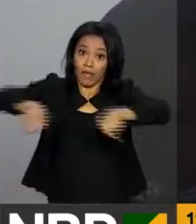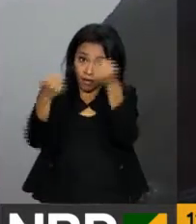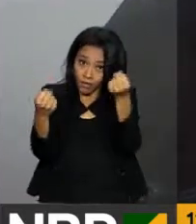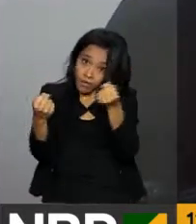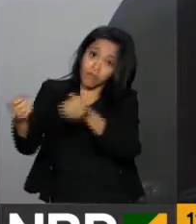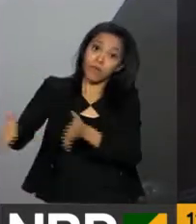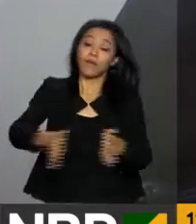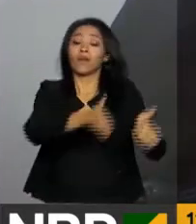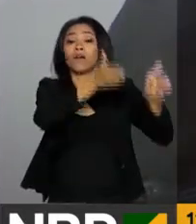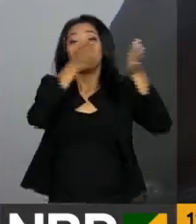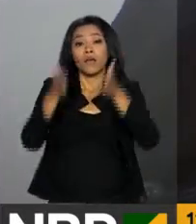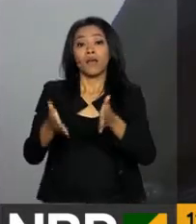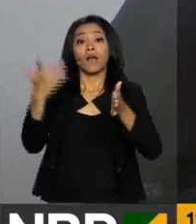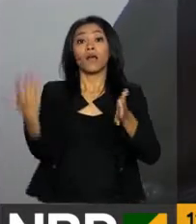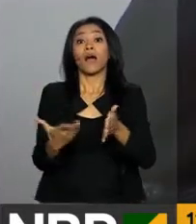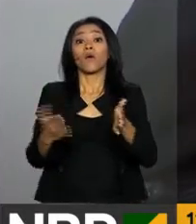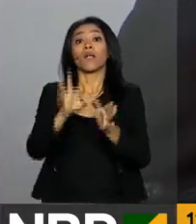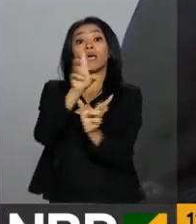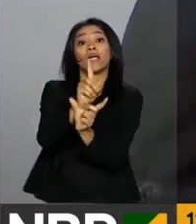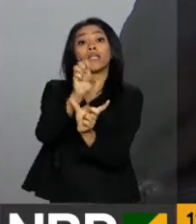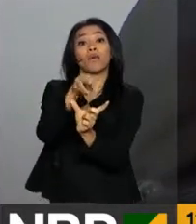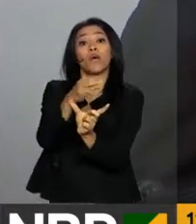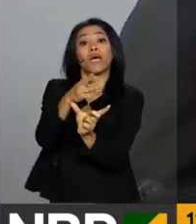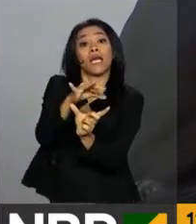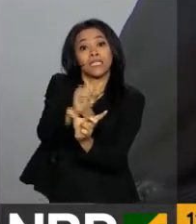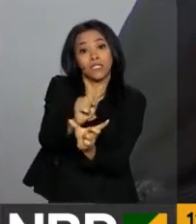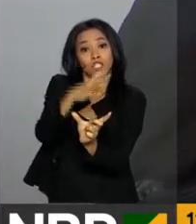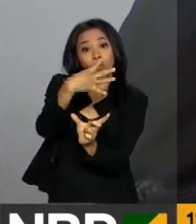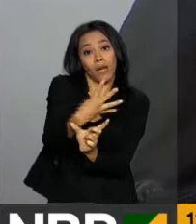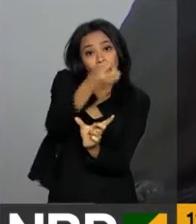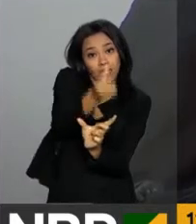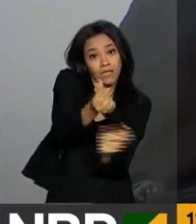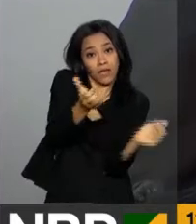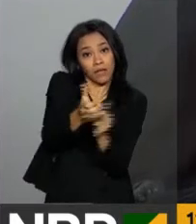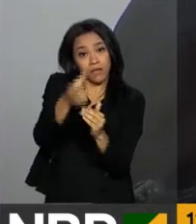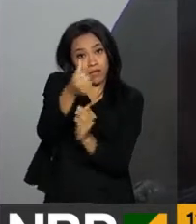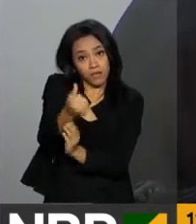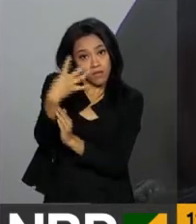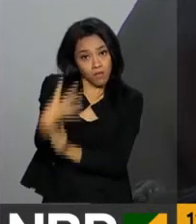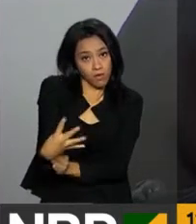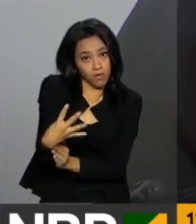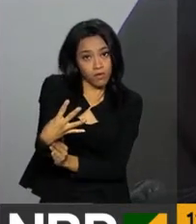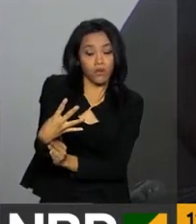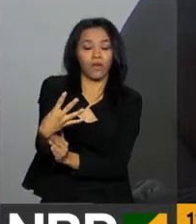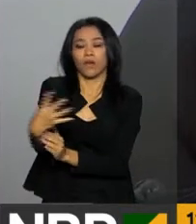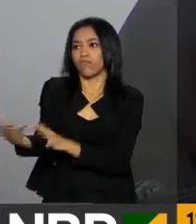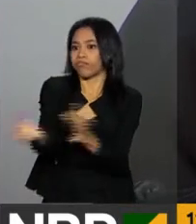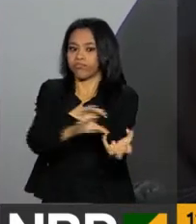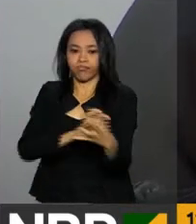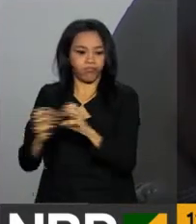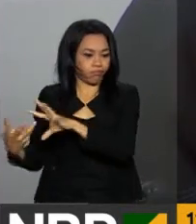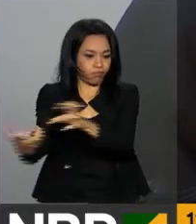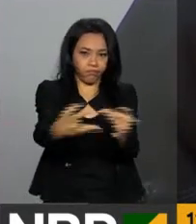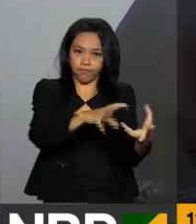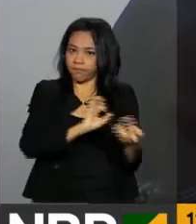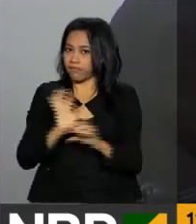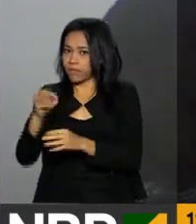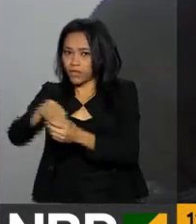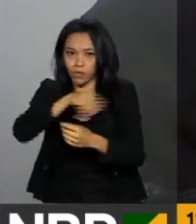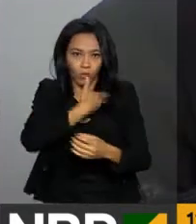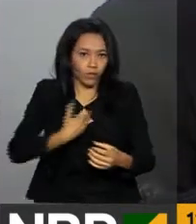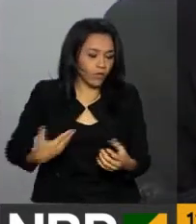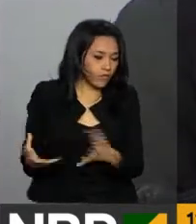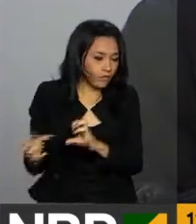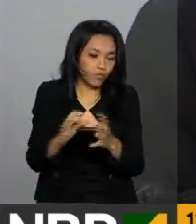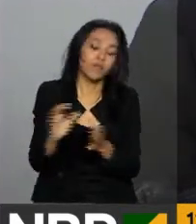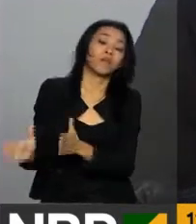vamos uma suposta democracia de 46 e 64 com grandes conflitos institucionais e aplicamos